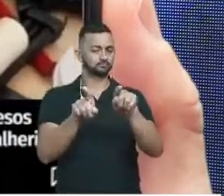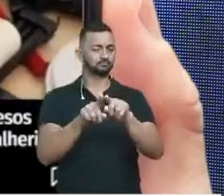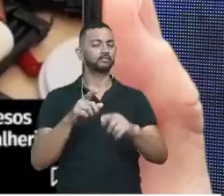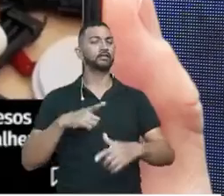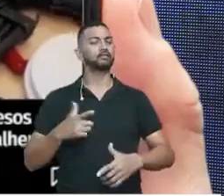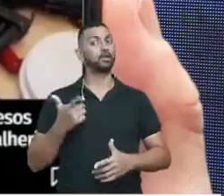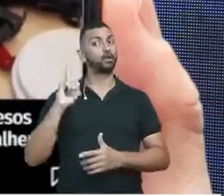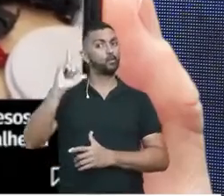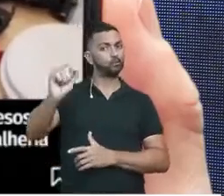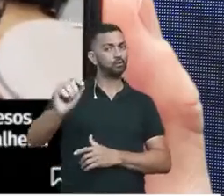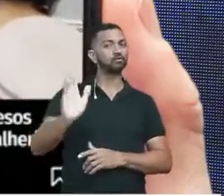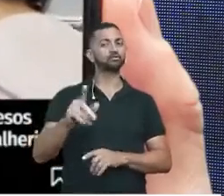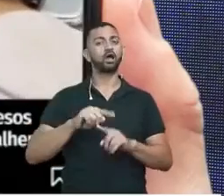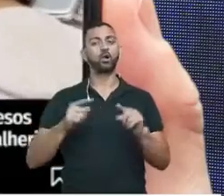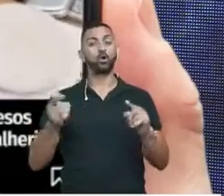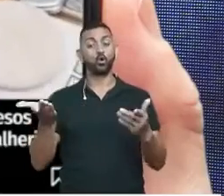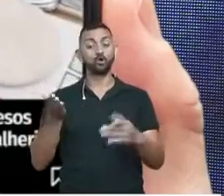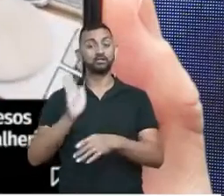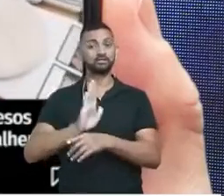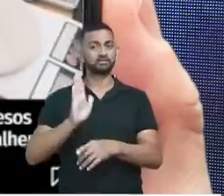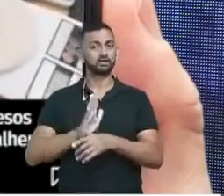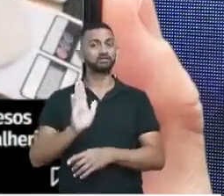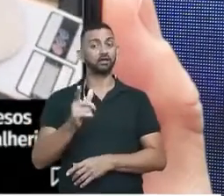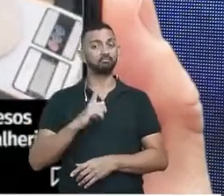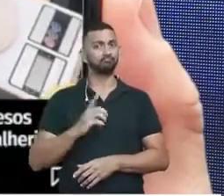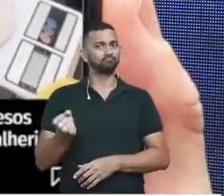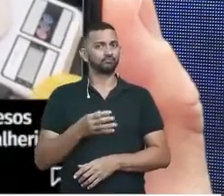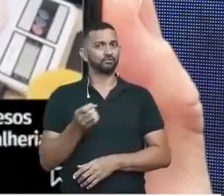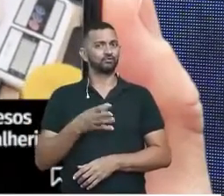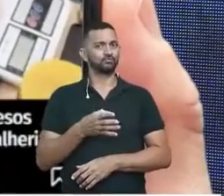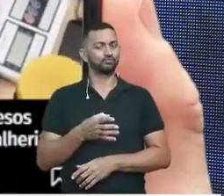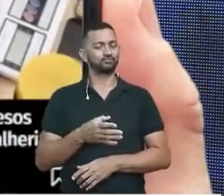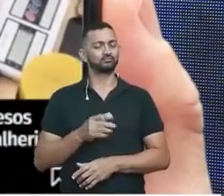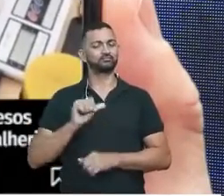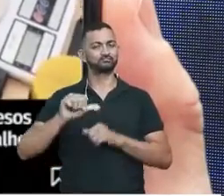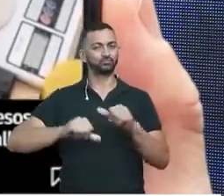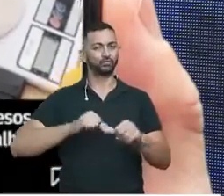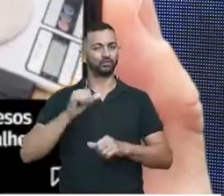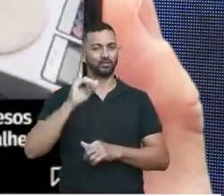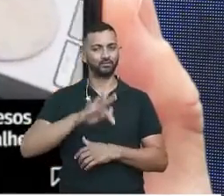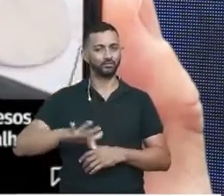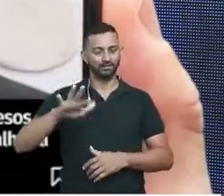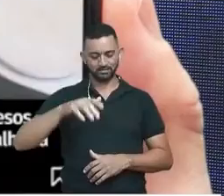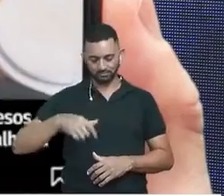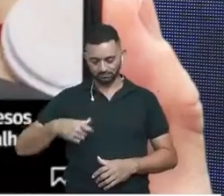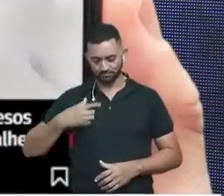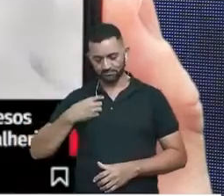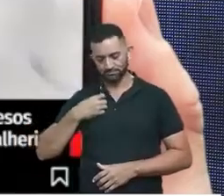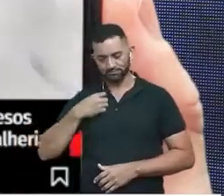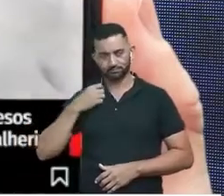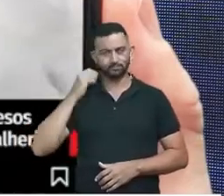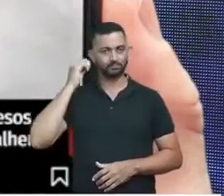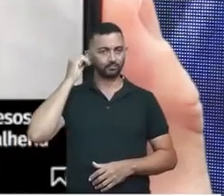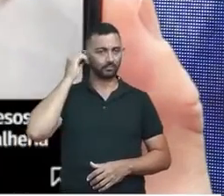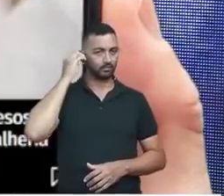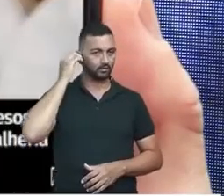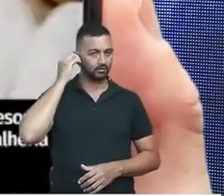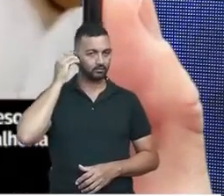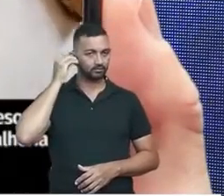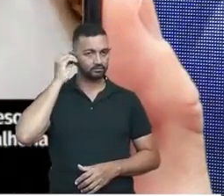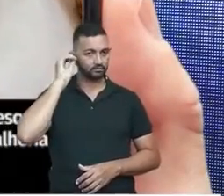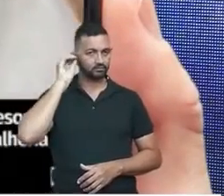efetivamente e ainda estão foragidos E aí hoje à tarde já teve novidade viu ou mudar de imagem agora a produção